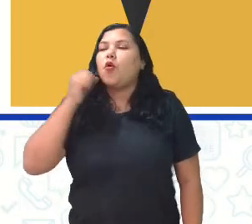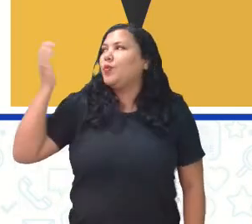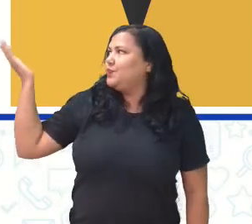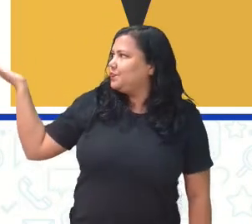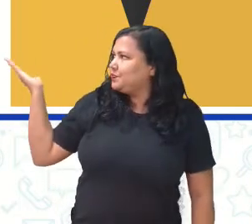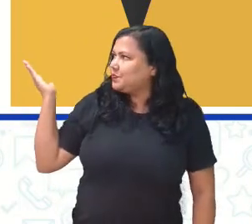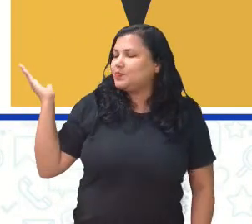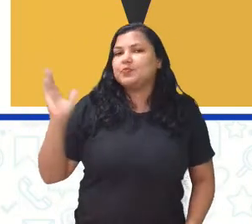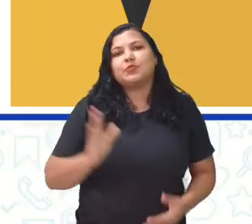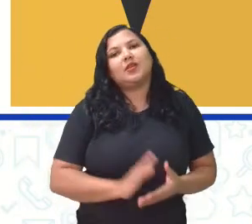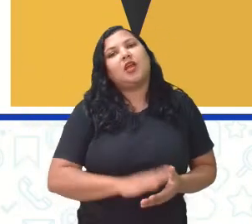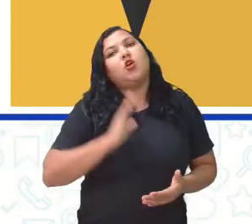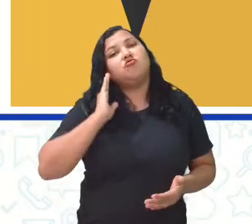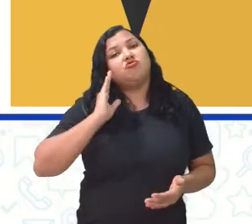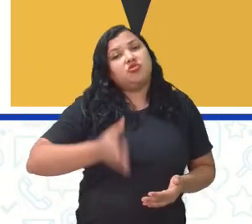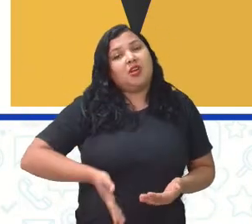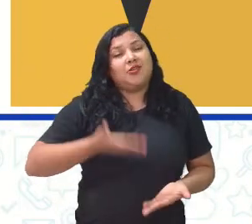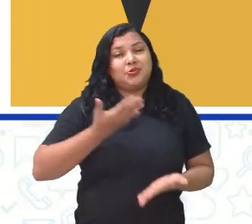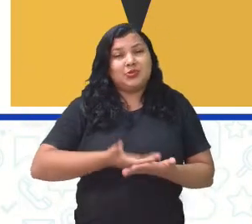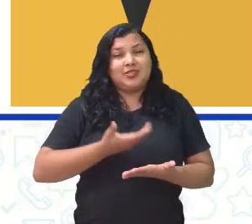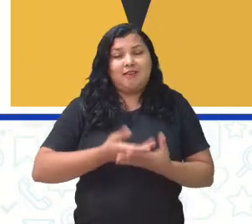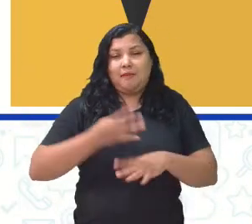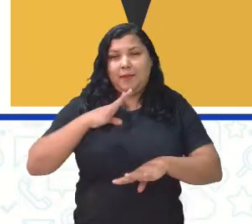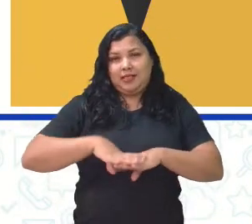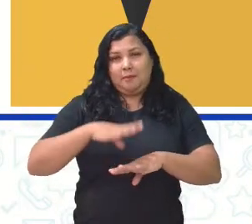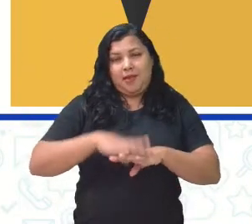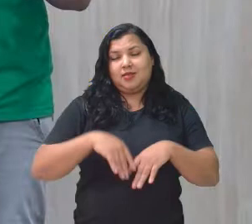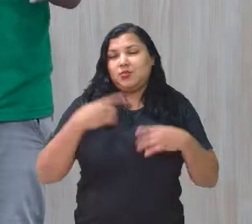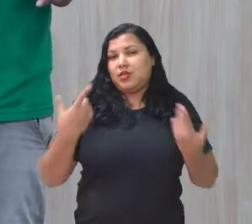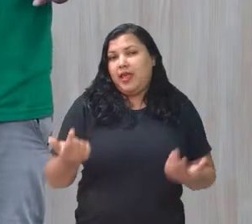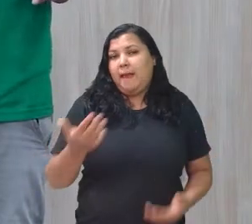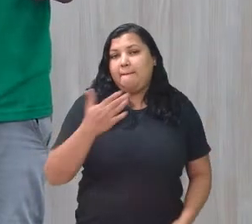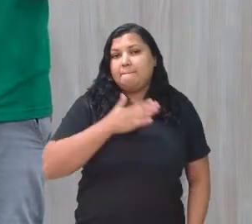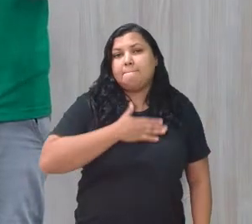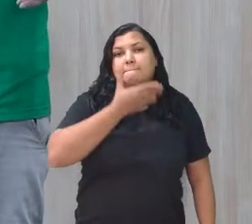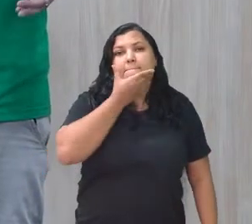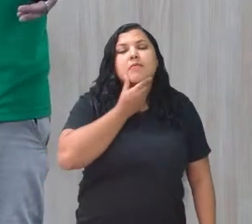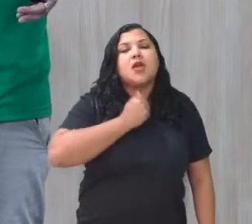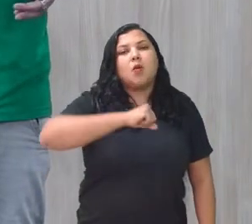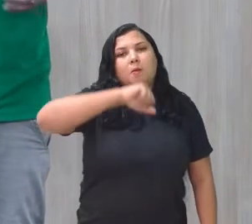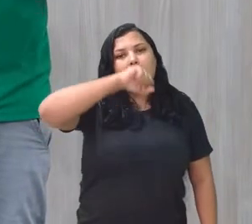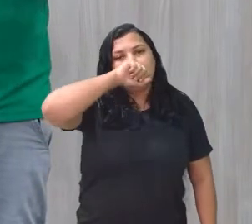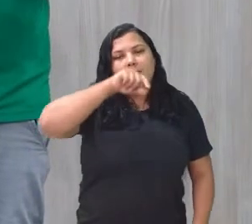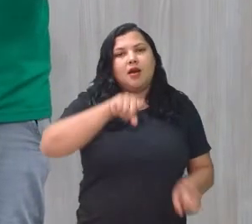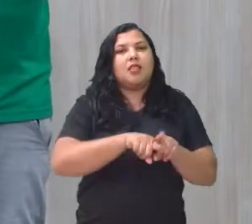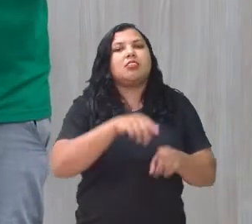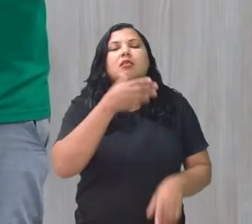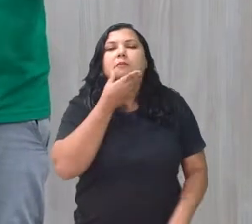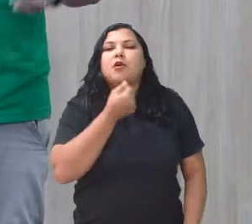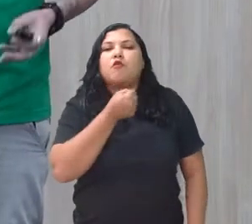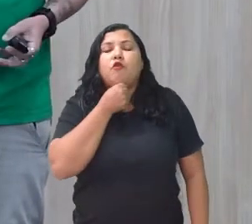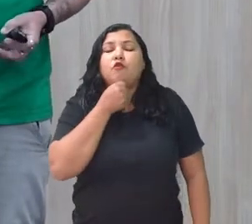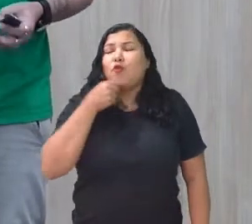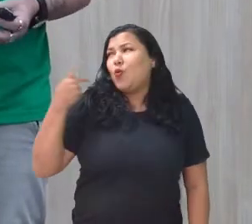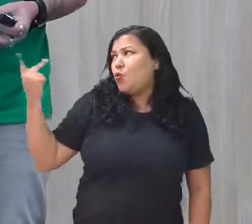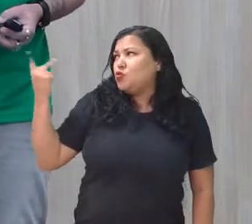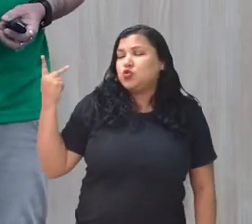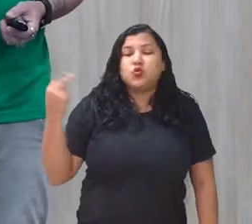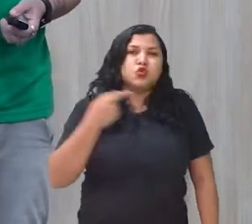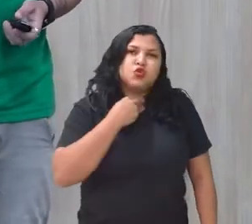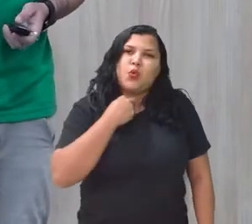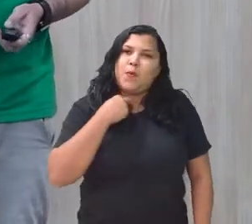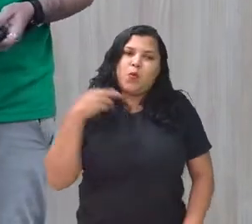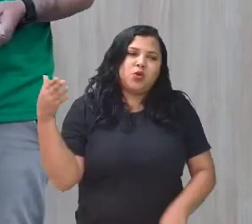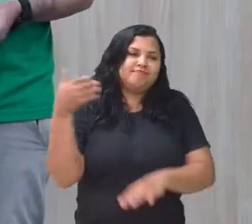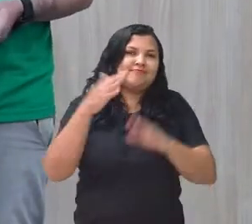matemática e eu estava numa situação que estava meu pai e meu avô, eles infelizmente não puderam frequentar tanto a escola, assim como vocês estão